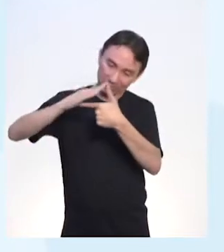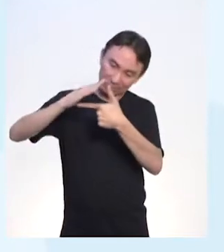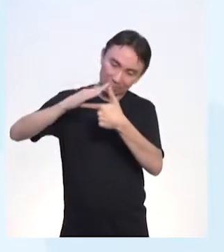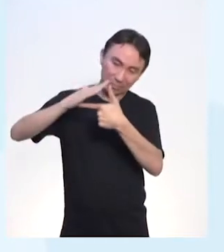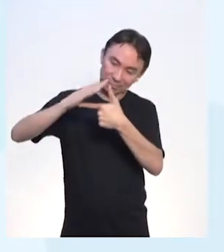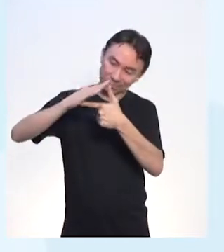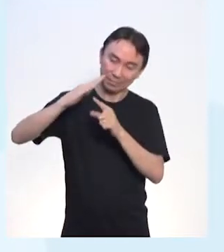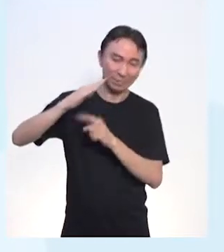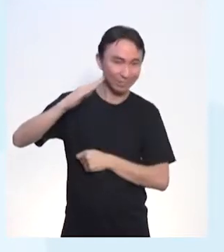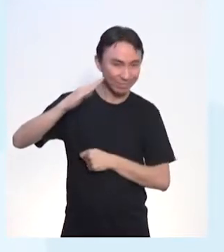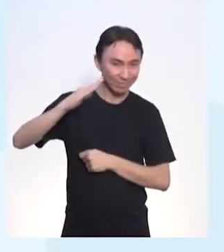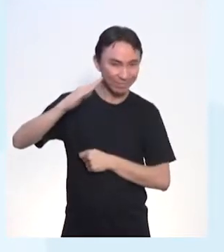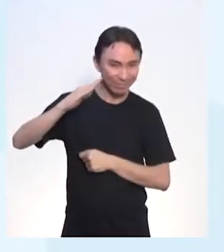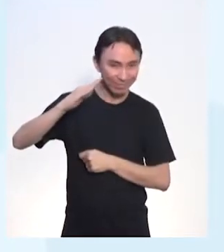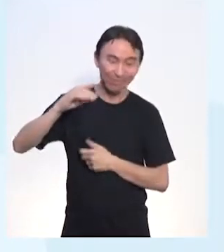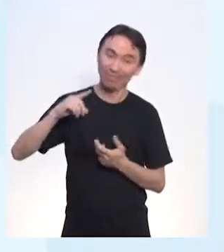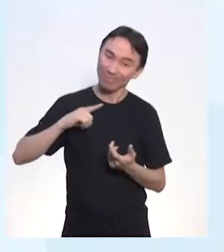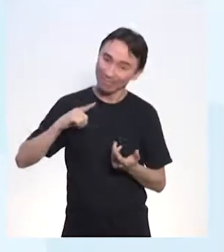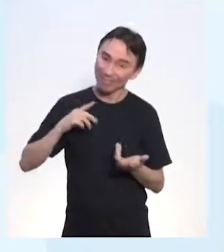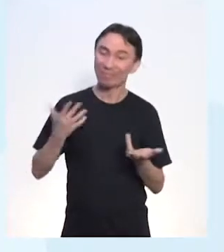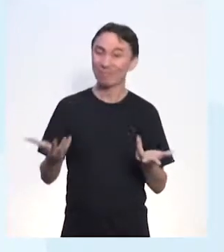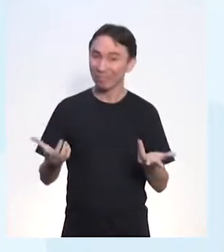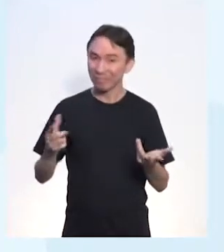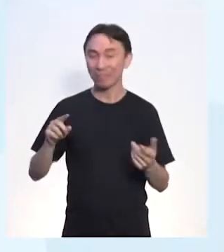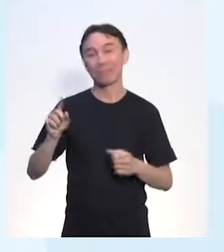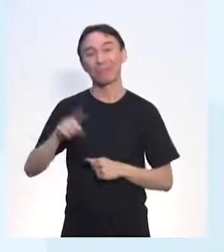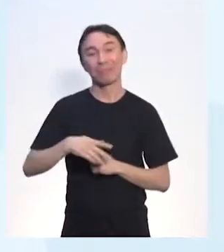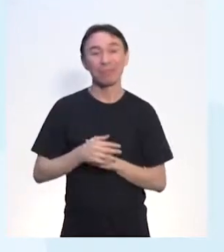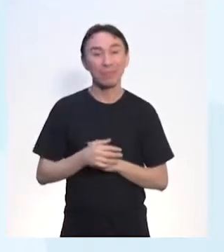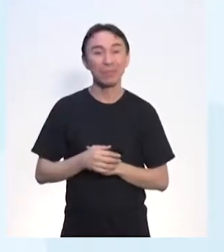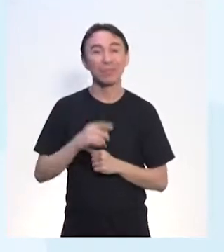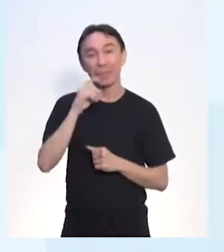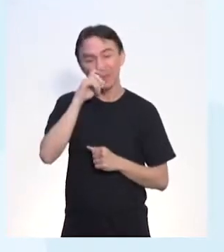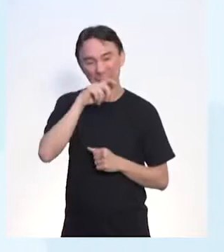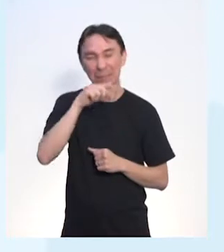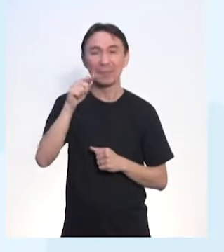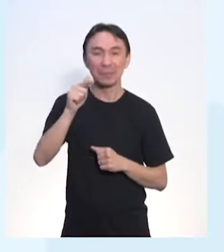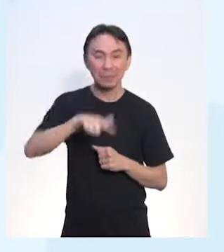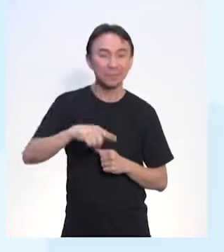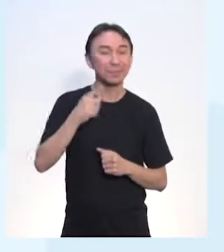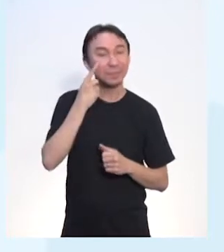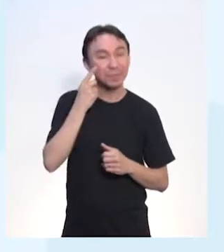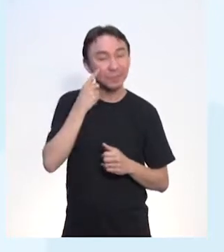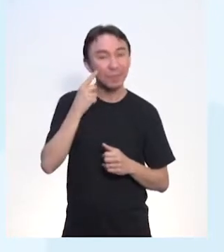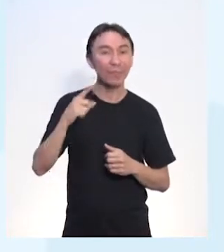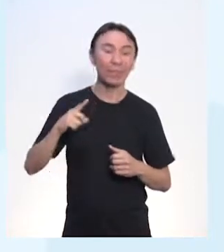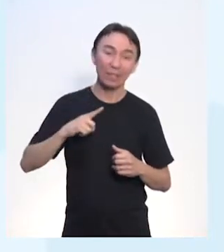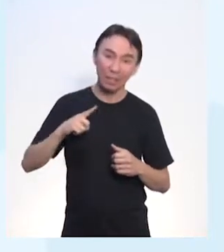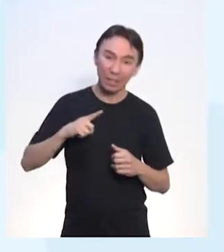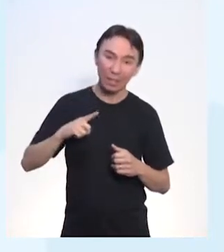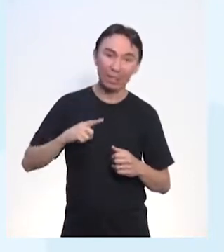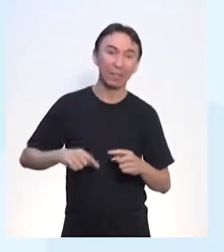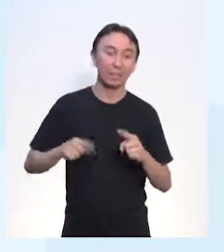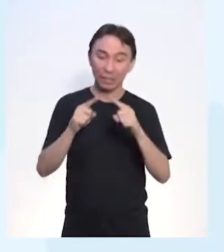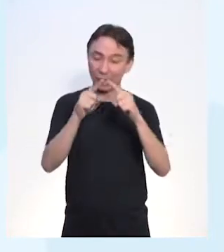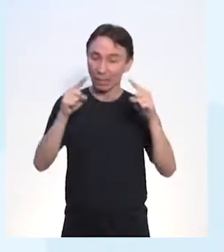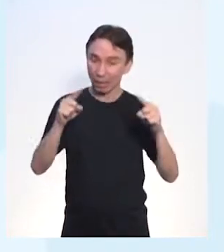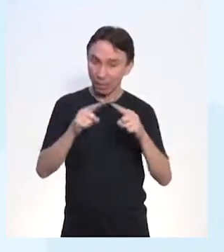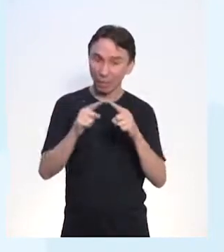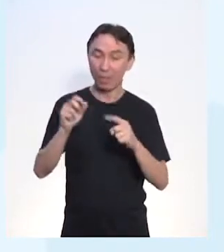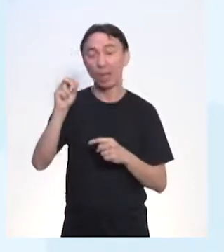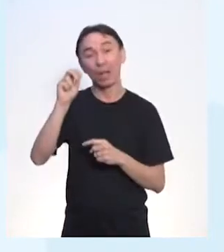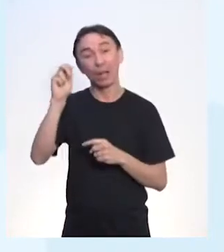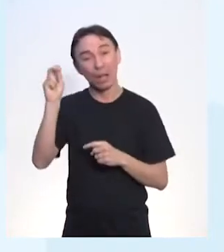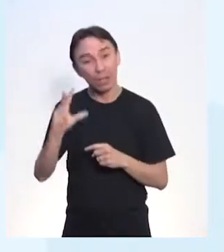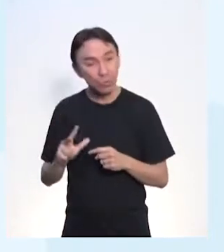essa proporcionalidade. Então, voltando nesse slide, nós temos os triângulos azul claro, o